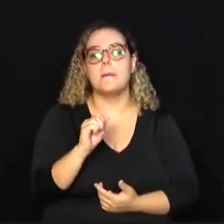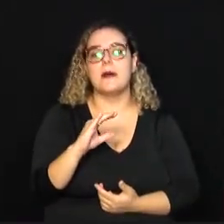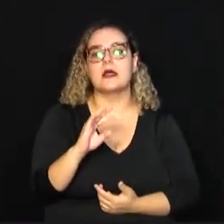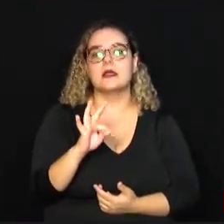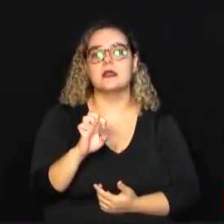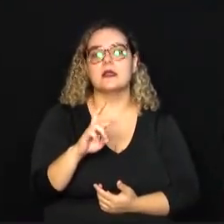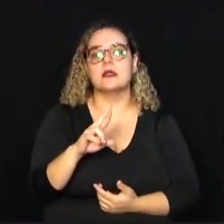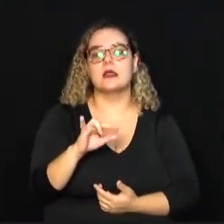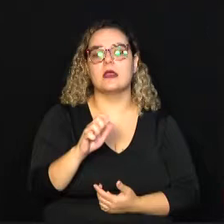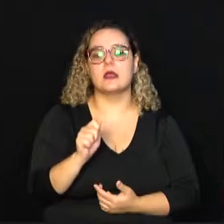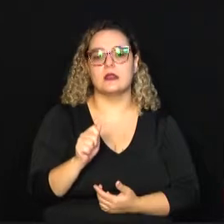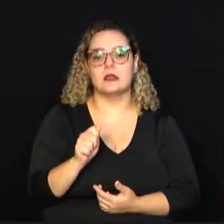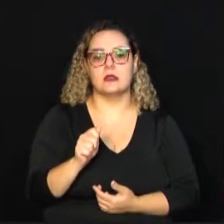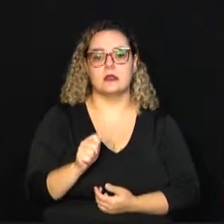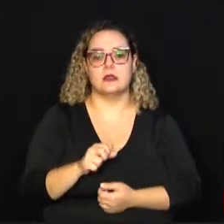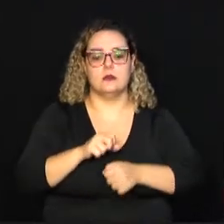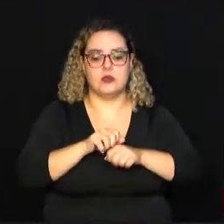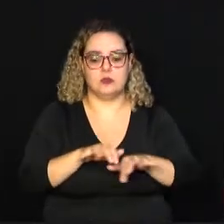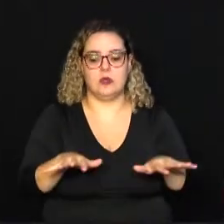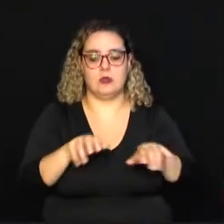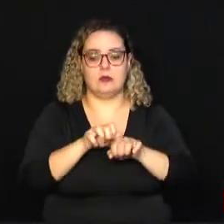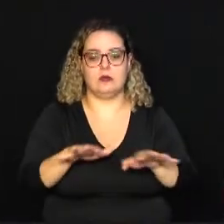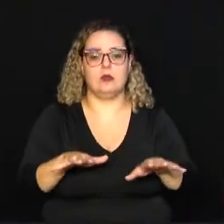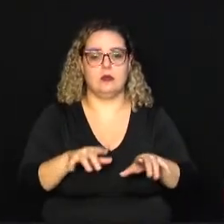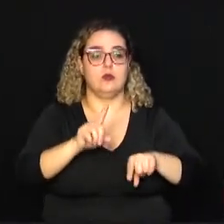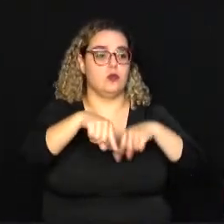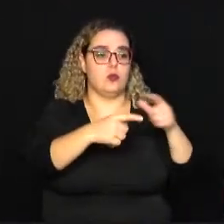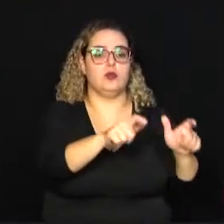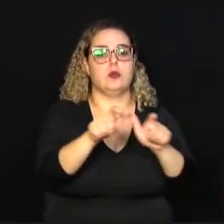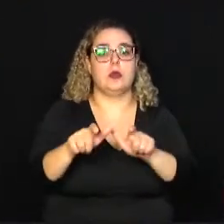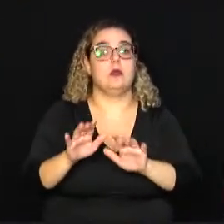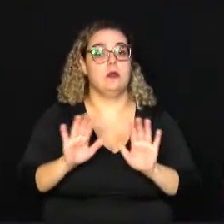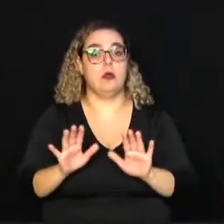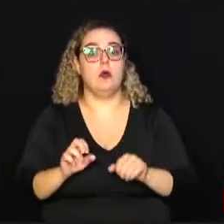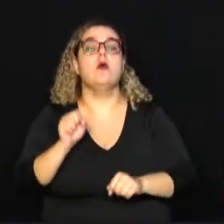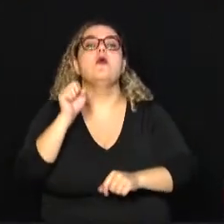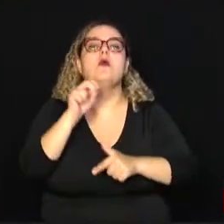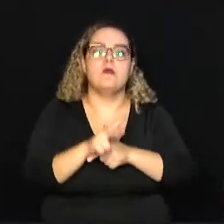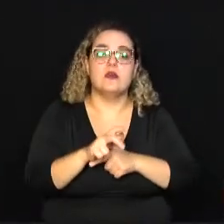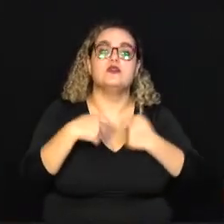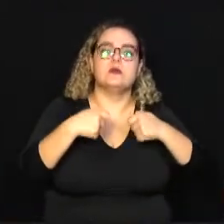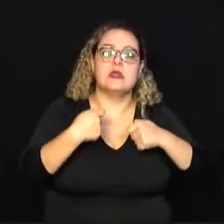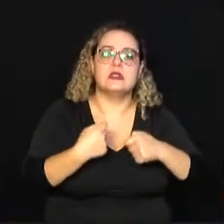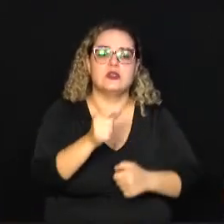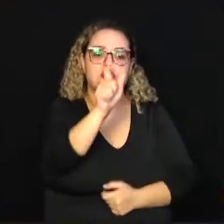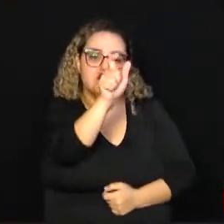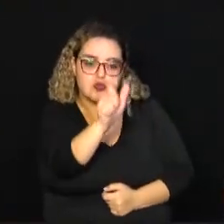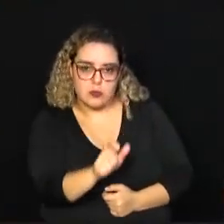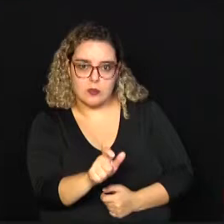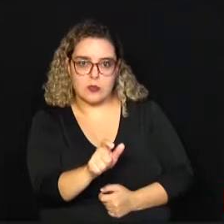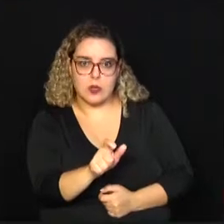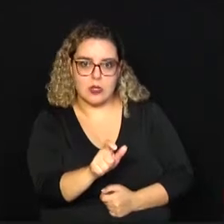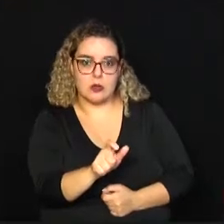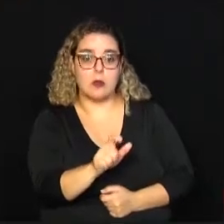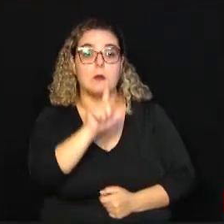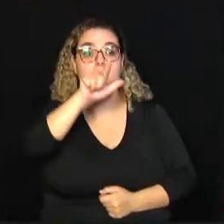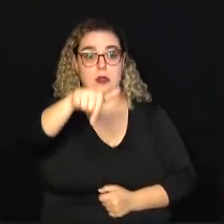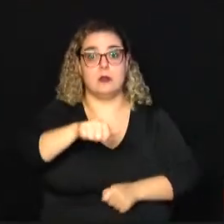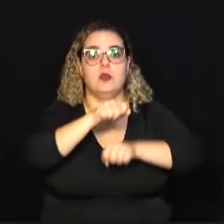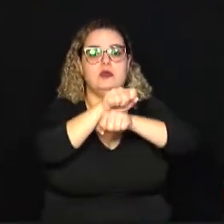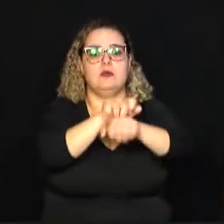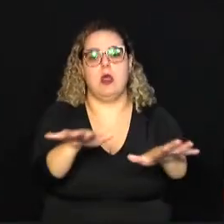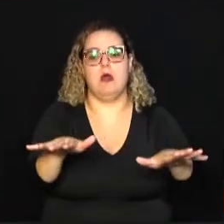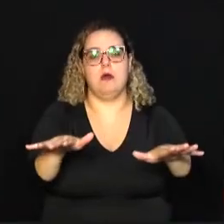se replicar no meio, né, em outro ambiente. O vírus não. O vírus ele precisa contaminar uma pessoa para se multiplicar. E quando ele contamina